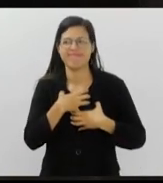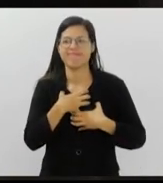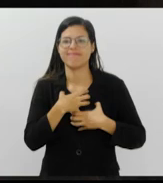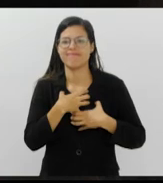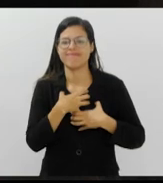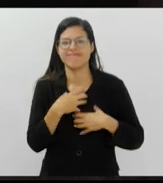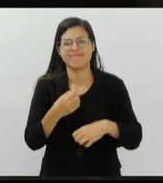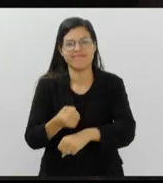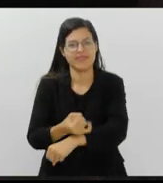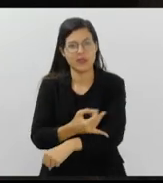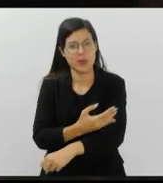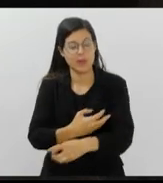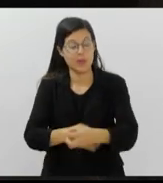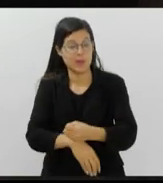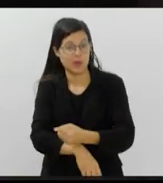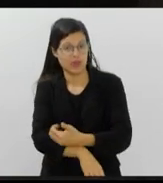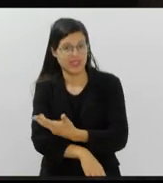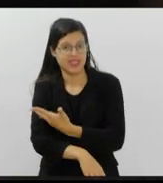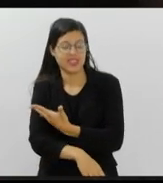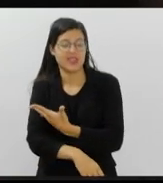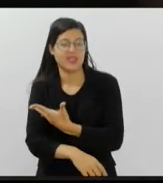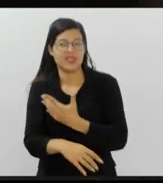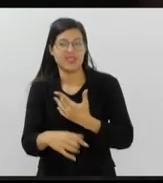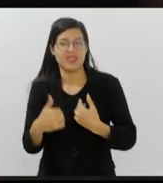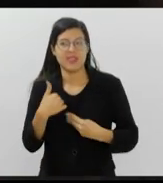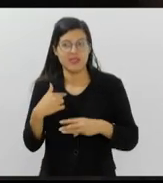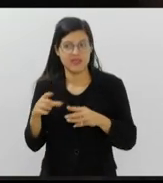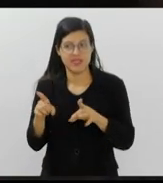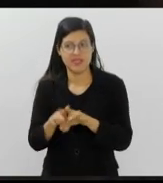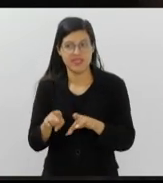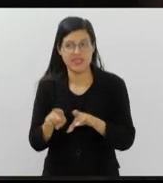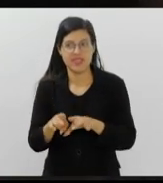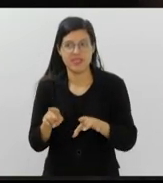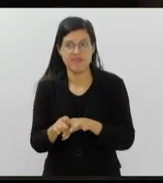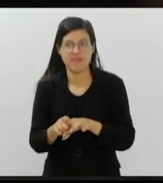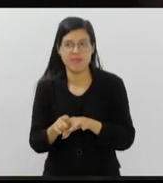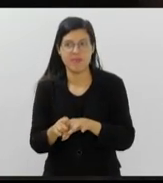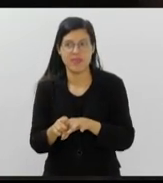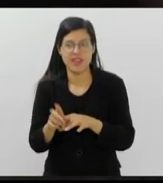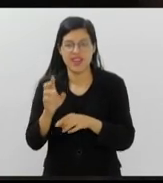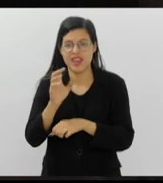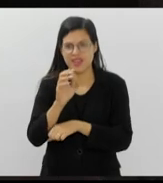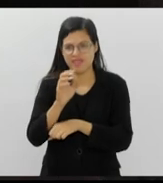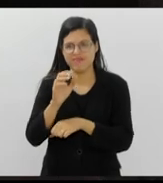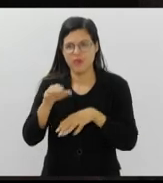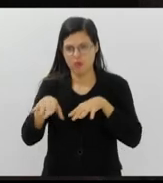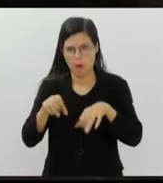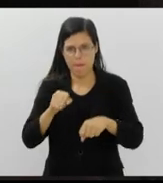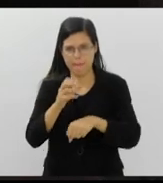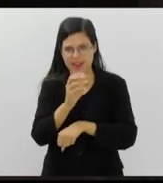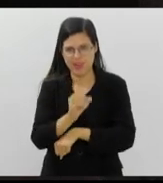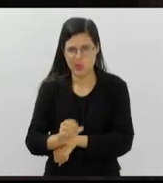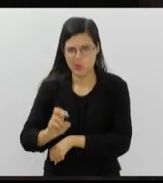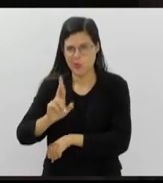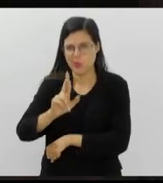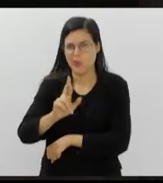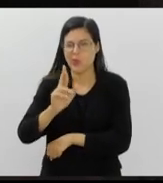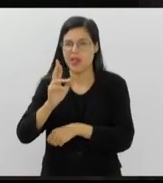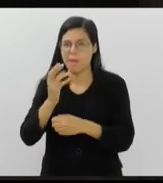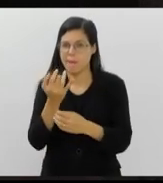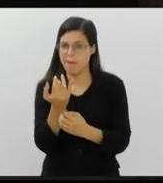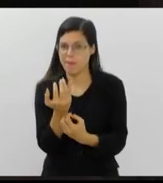muito emocionada, porque eu também me tornei doutora pela UERJ. E a minha base